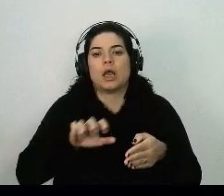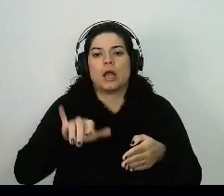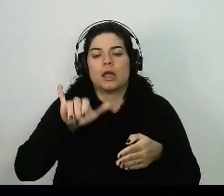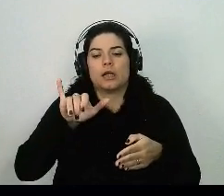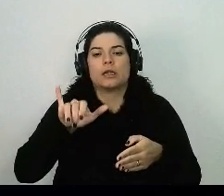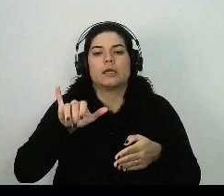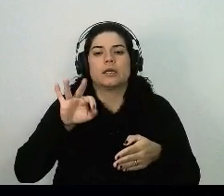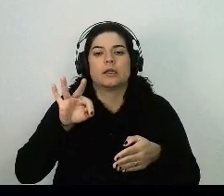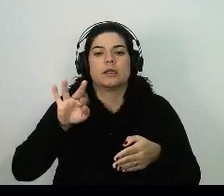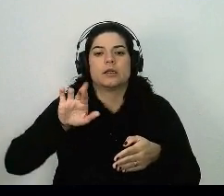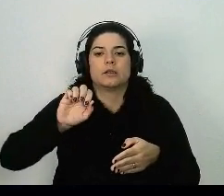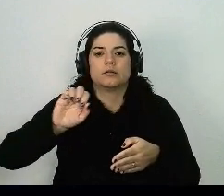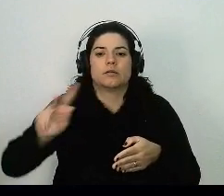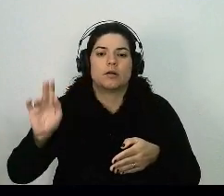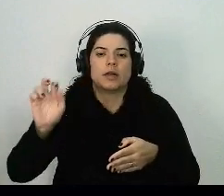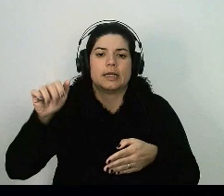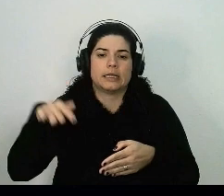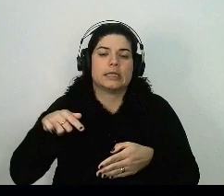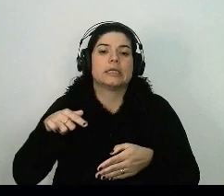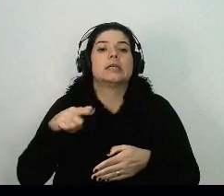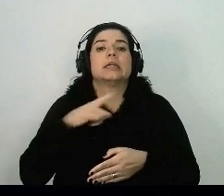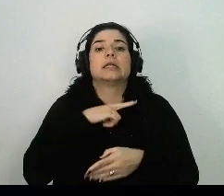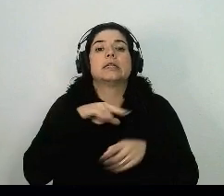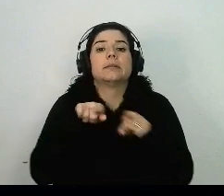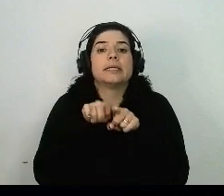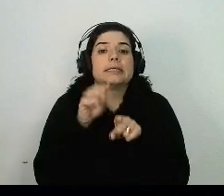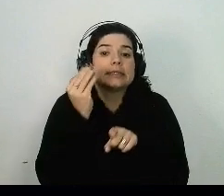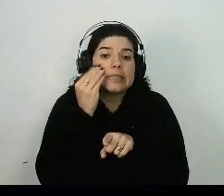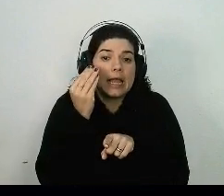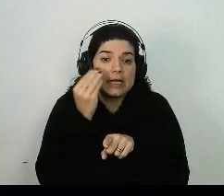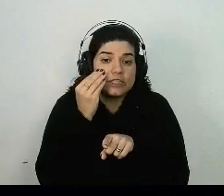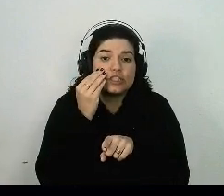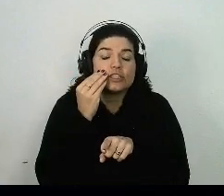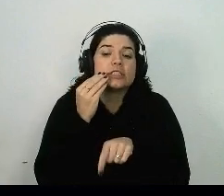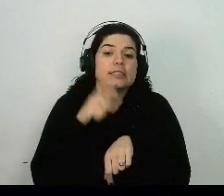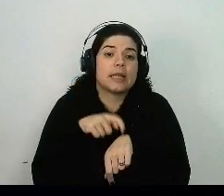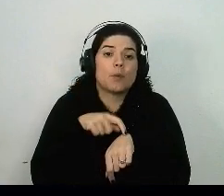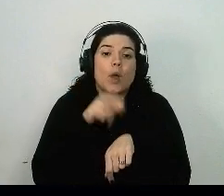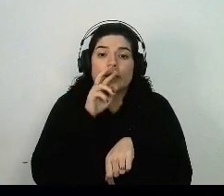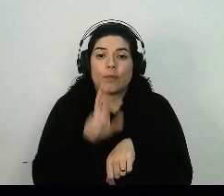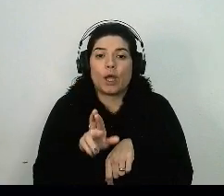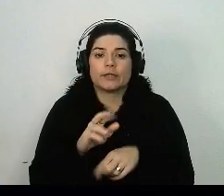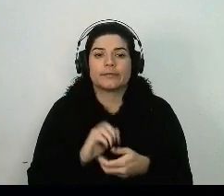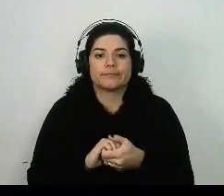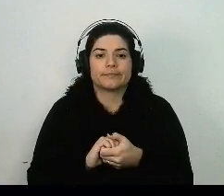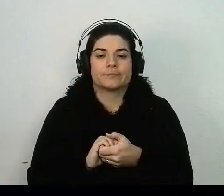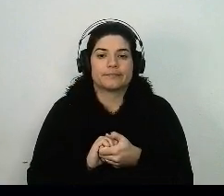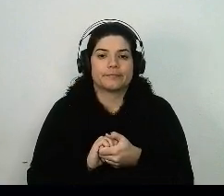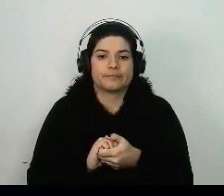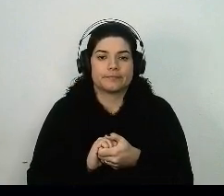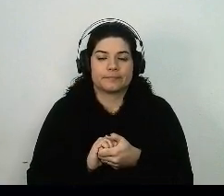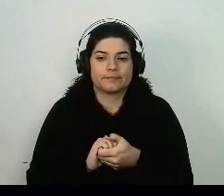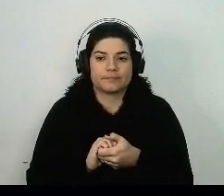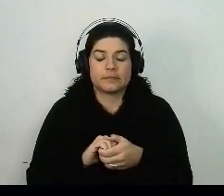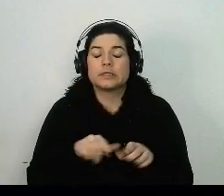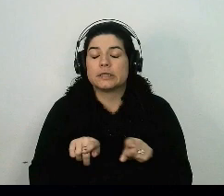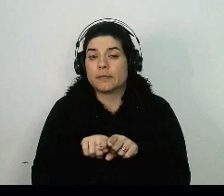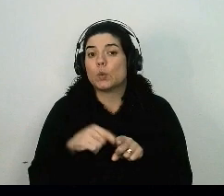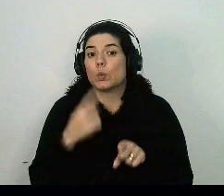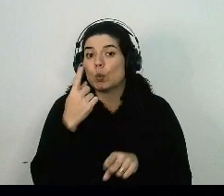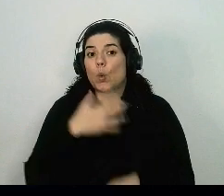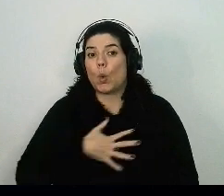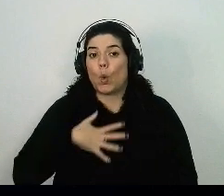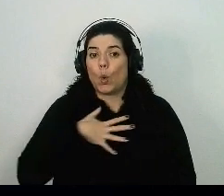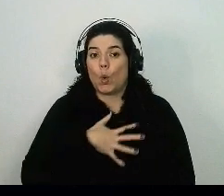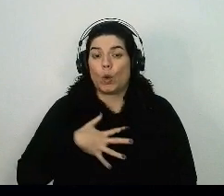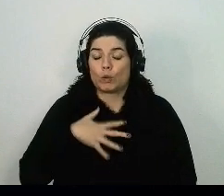de resposta, que eu coloquei bem grandão lá, o CIPOC, porque eu adoro ele. E um que eu gosto bastante de mencionar quando a